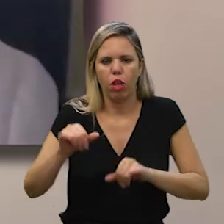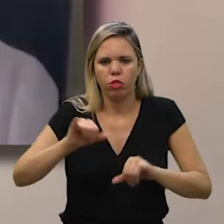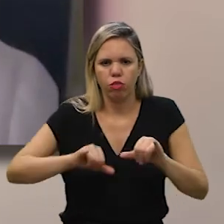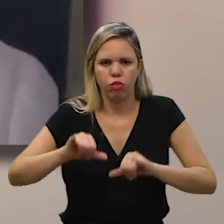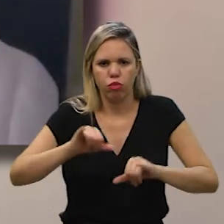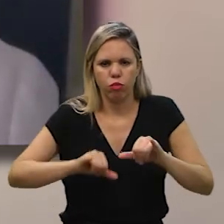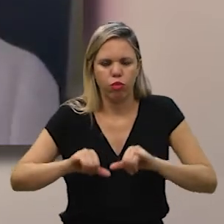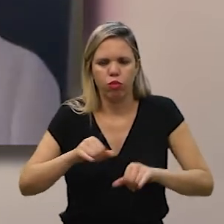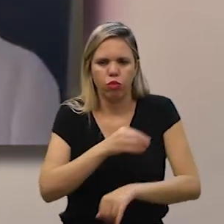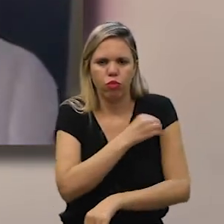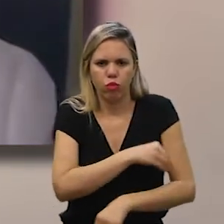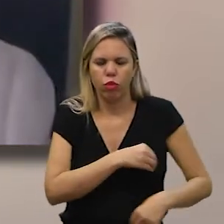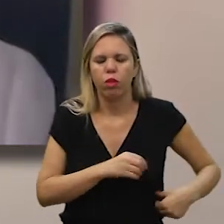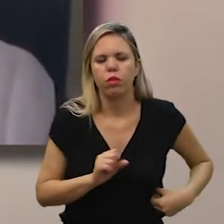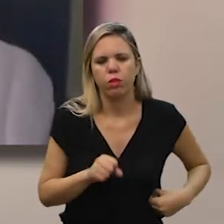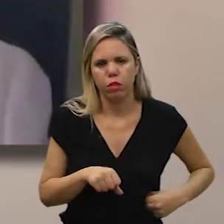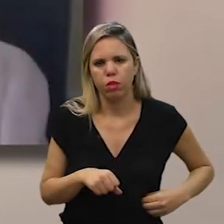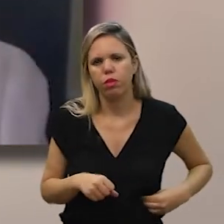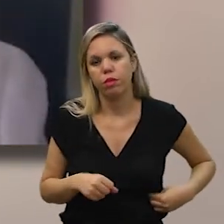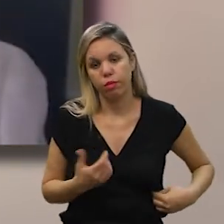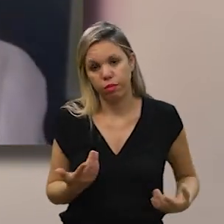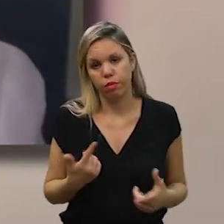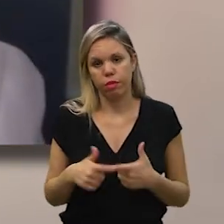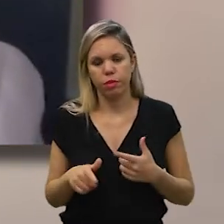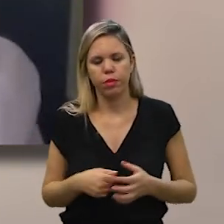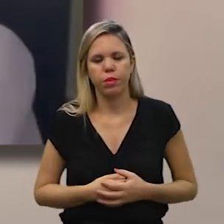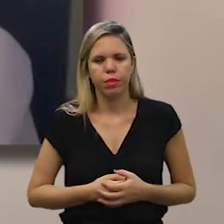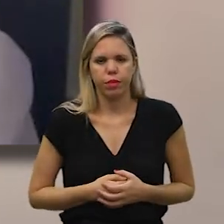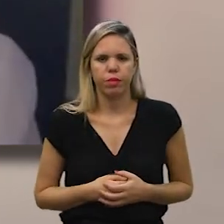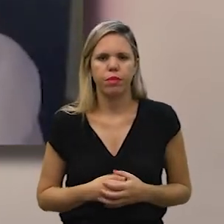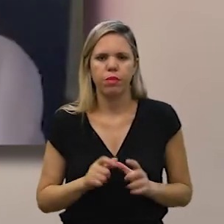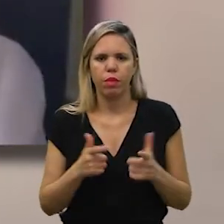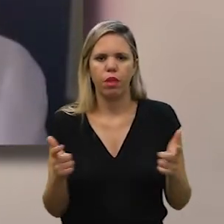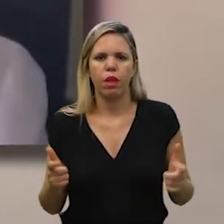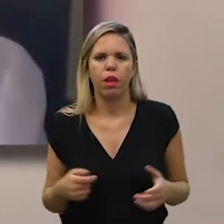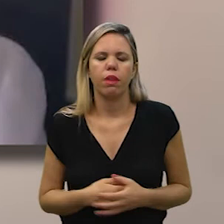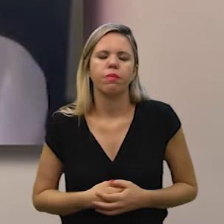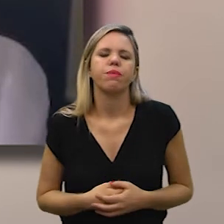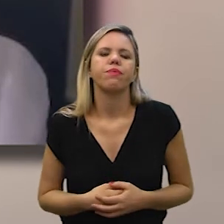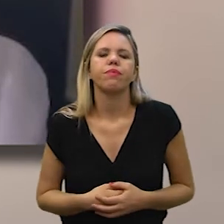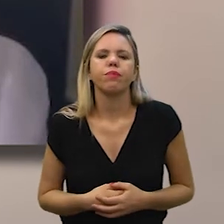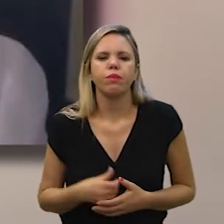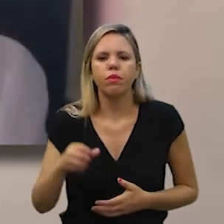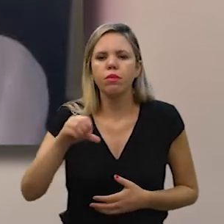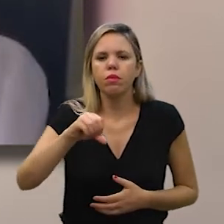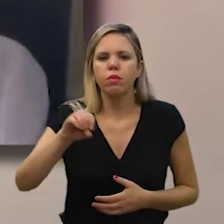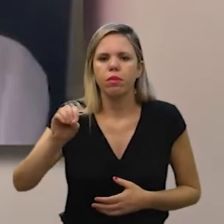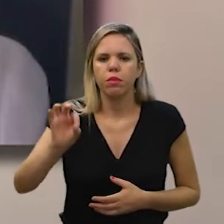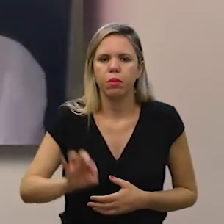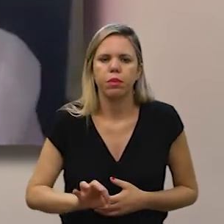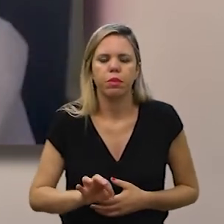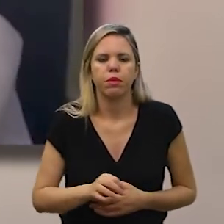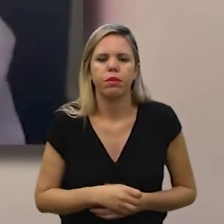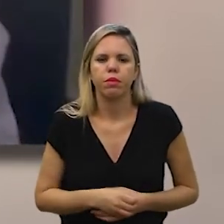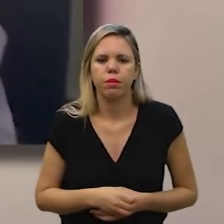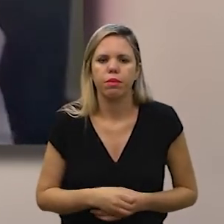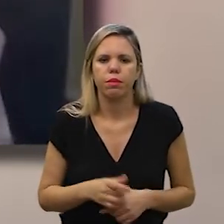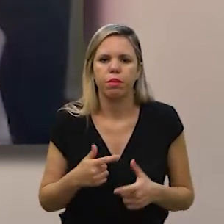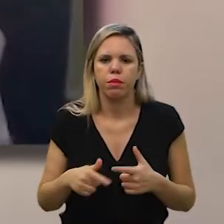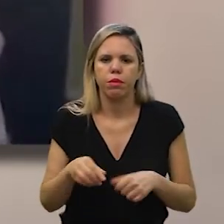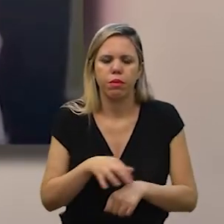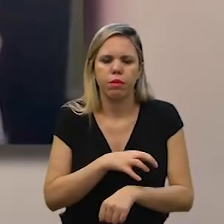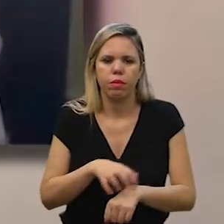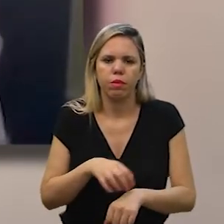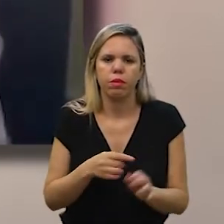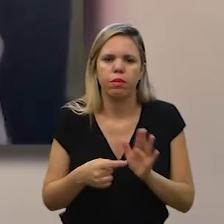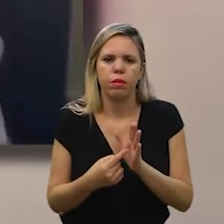gel. Aí é que é o problema. Na grande maioria das vezes, mais de 90% das lesões